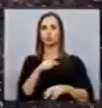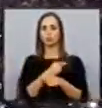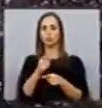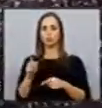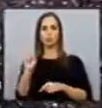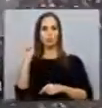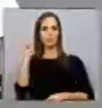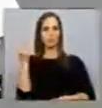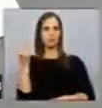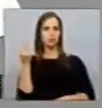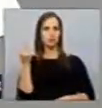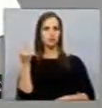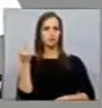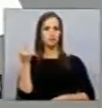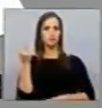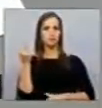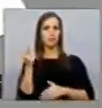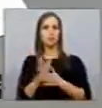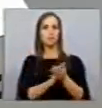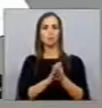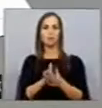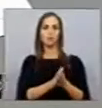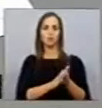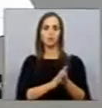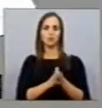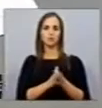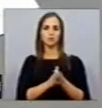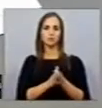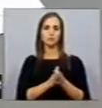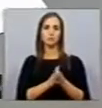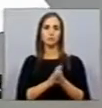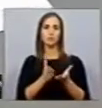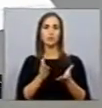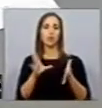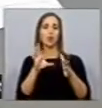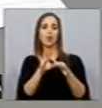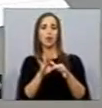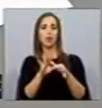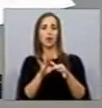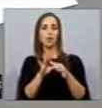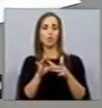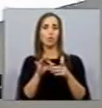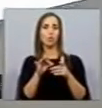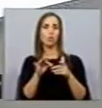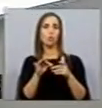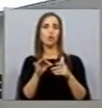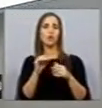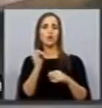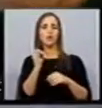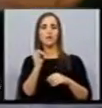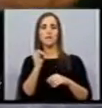primeira vez, e utilizando a astronomia na área do infravermelho, na zona do infravermelho, os astrónomos